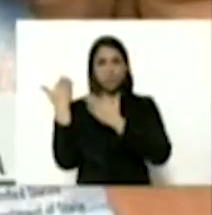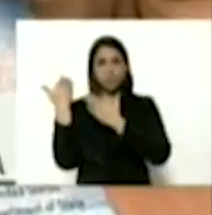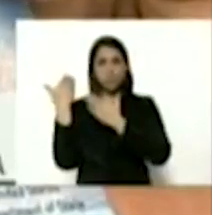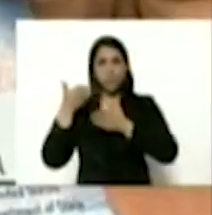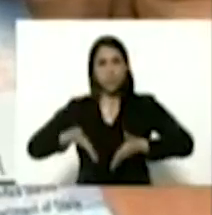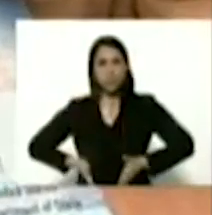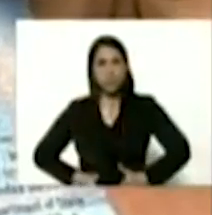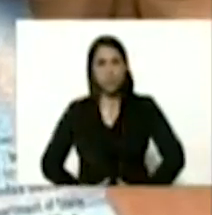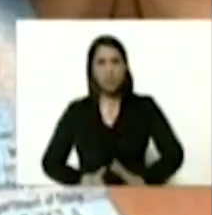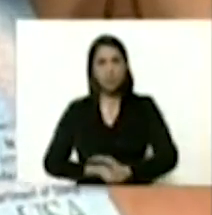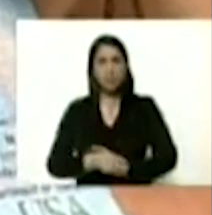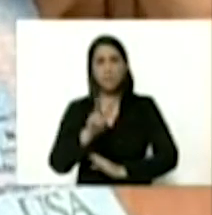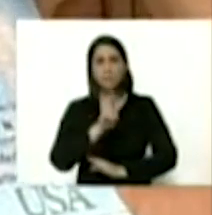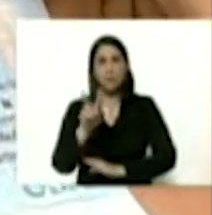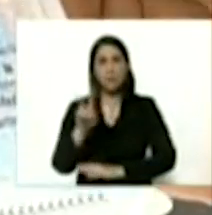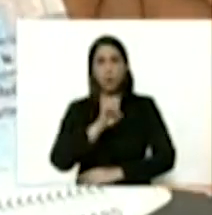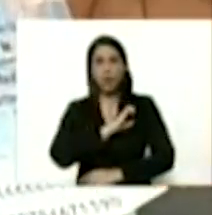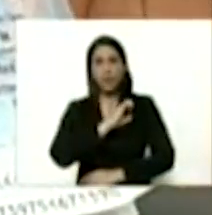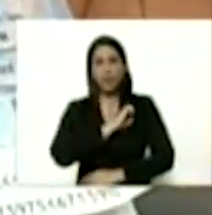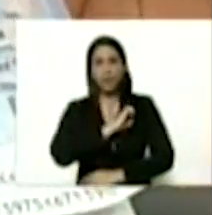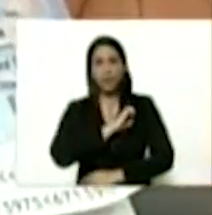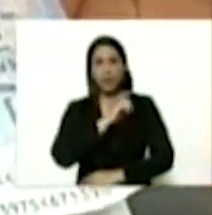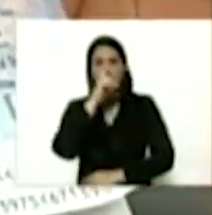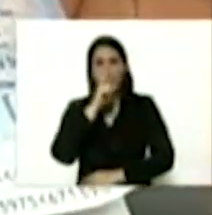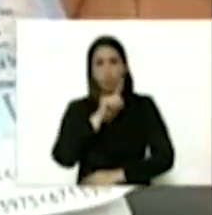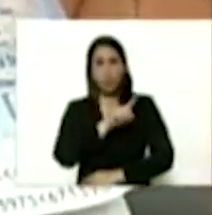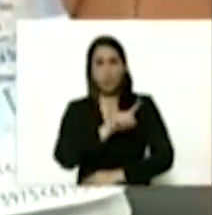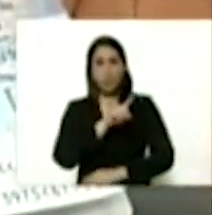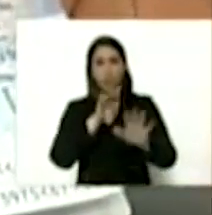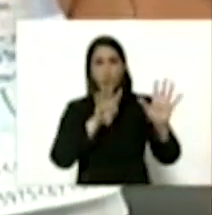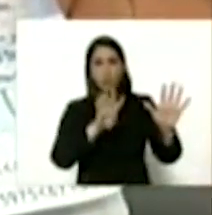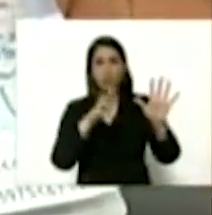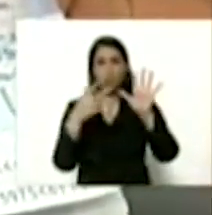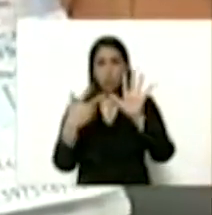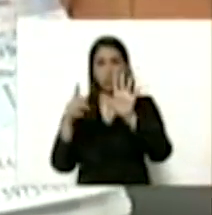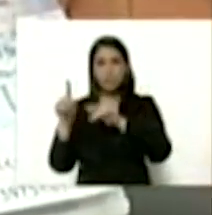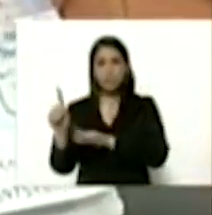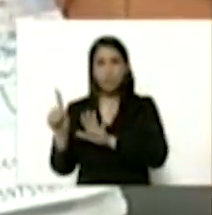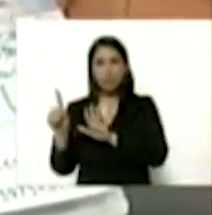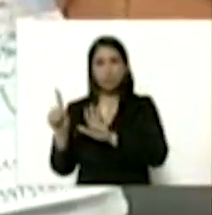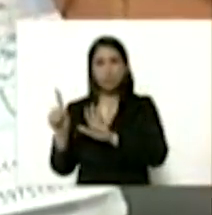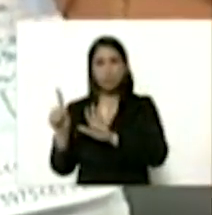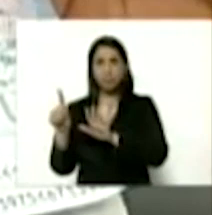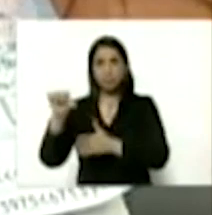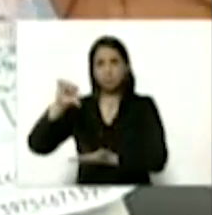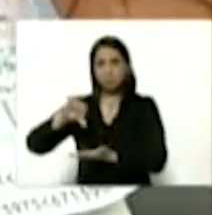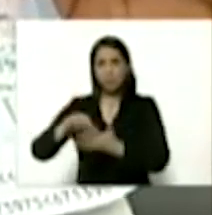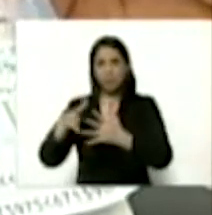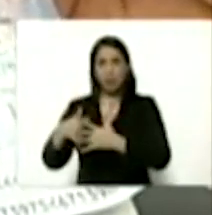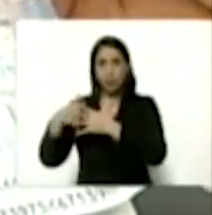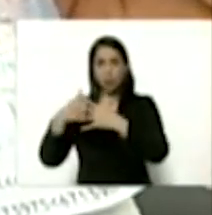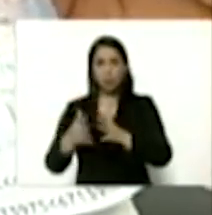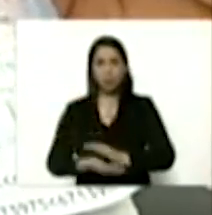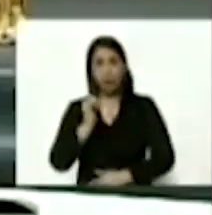de invasão do país pelo mar a dupla é americana o presidente da venezuela nicolás maduro disse que são dois membros da segurança